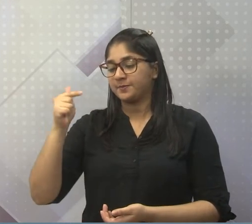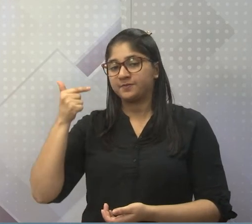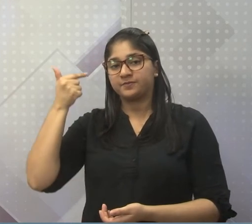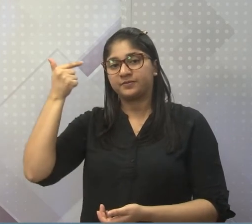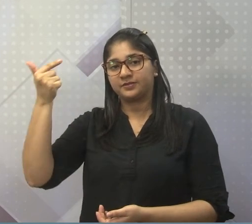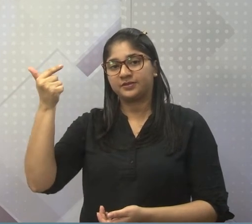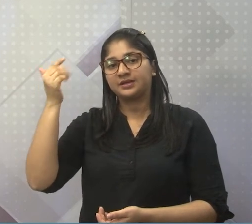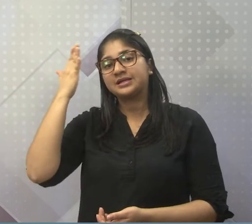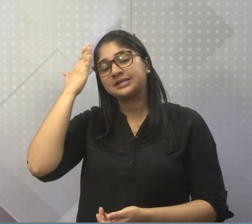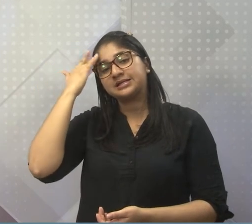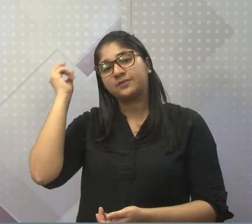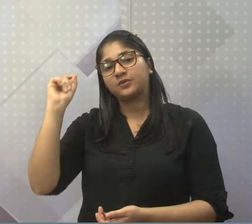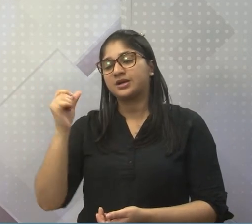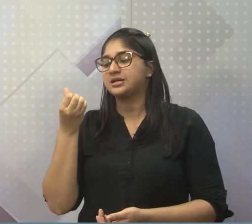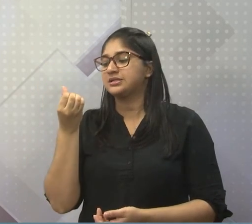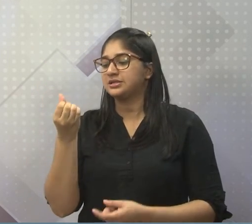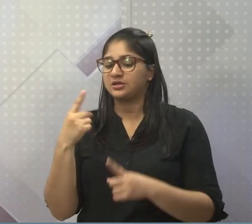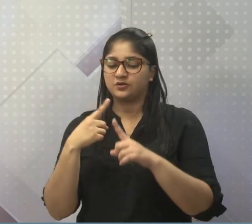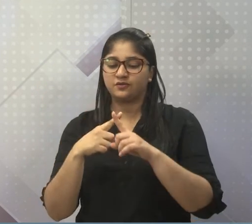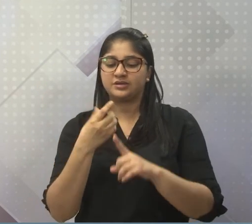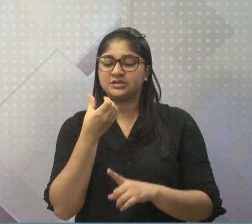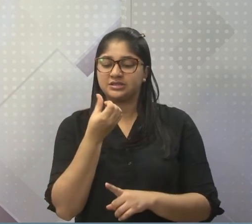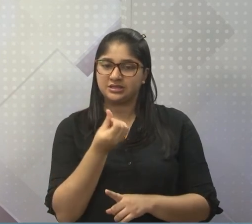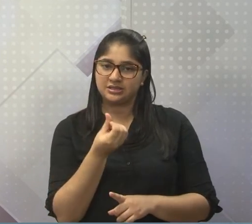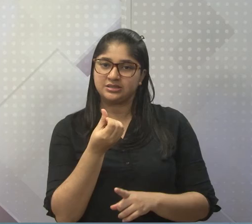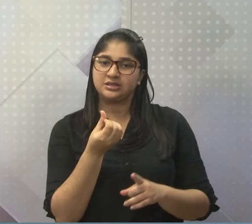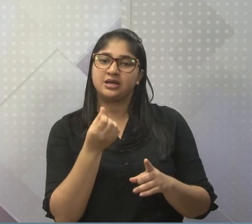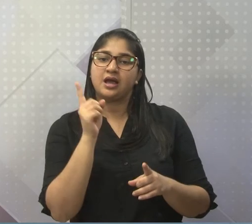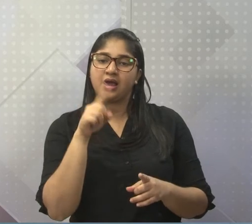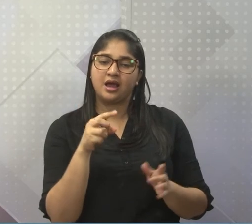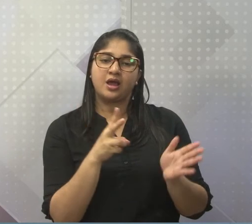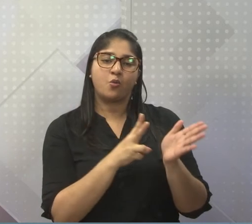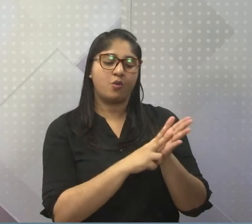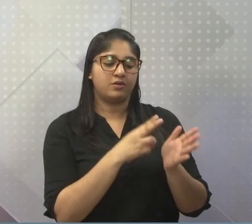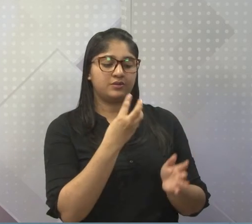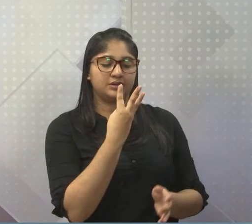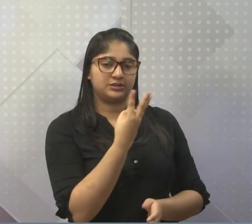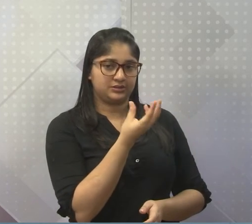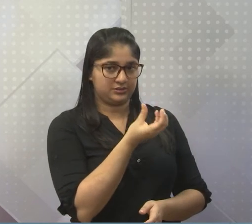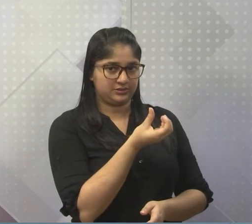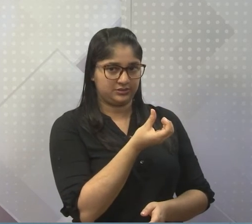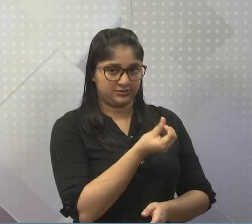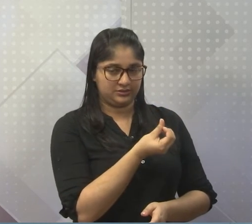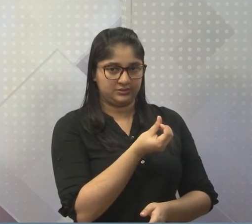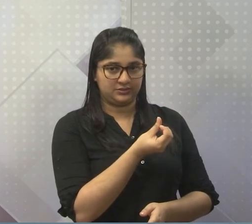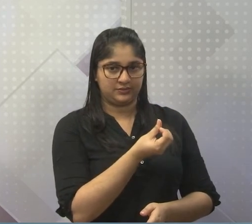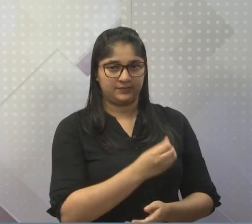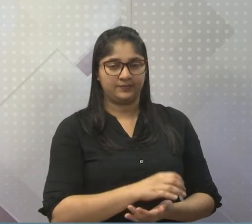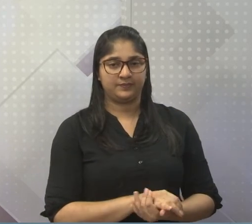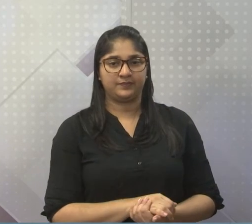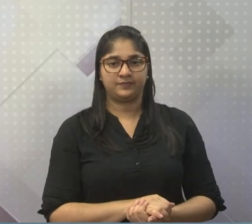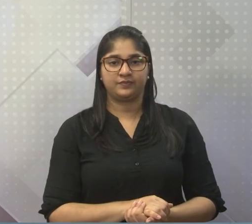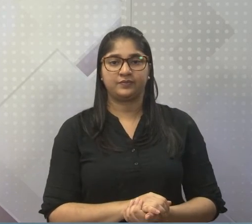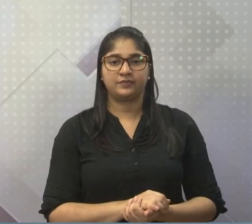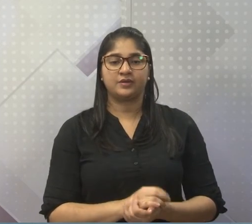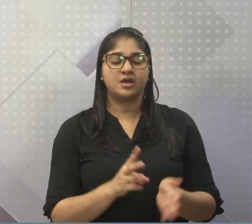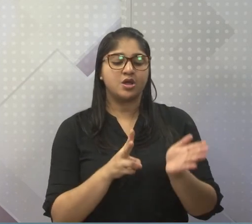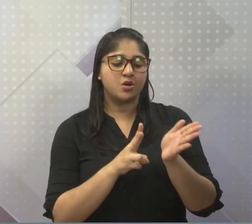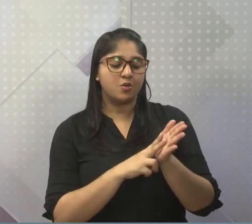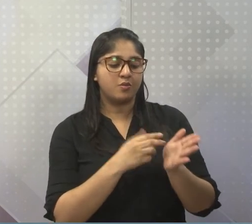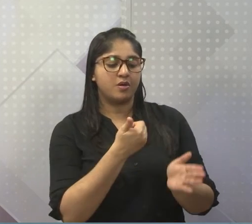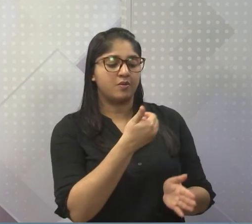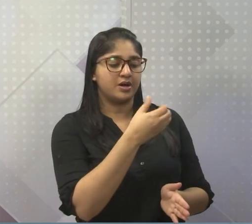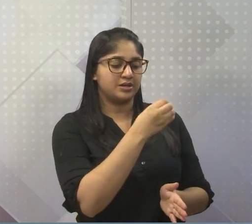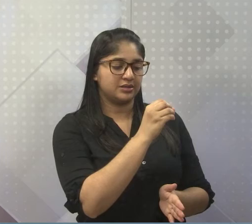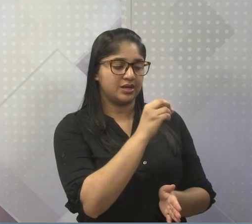gente sabe que é 6 vezes 6, e 6 vezes 6, 36, igual a 10N. A